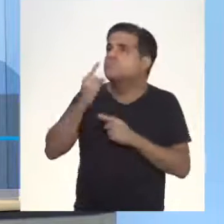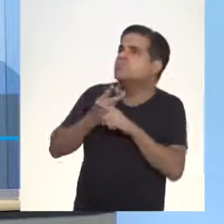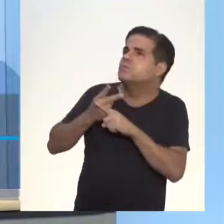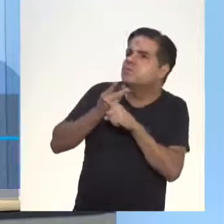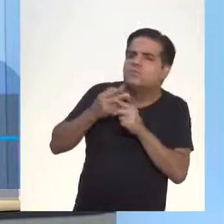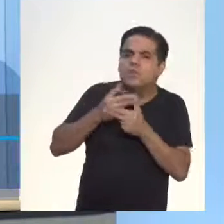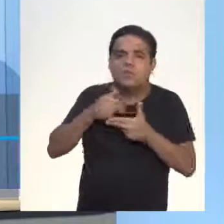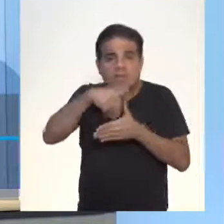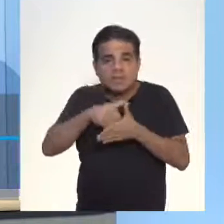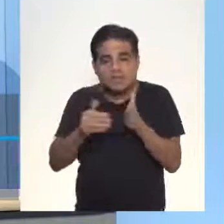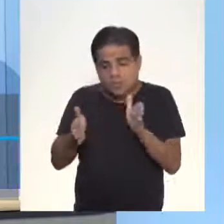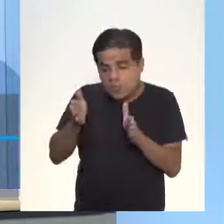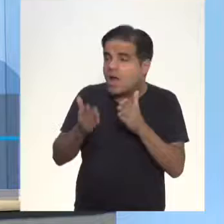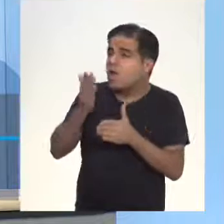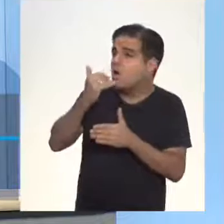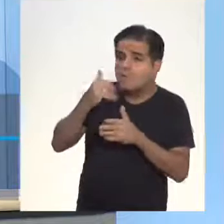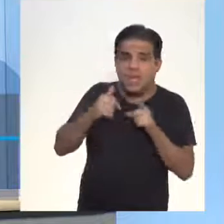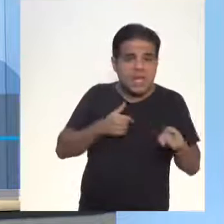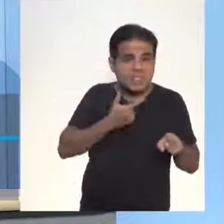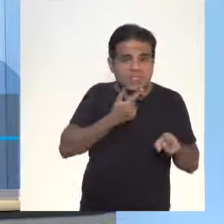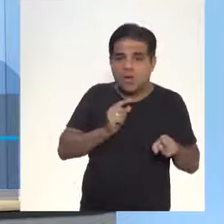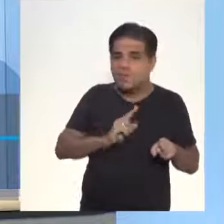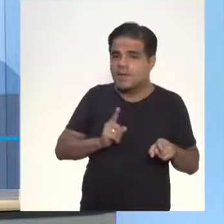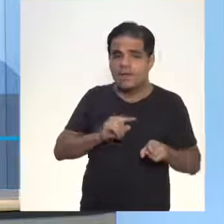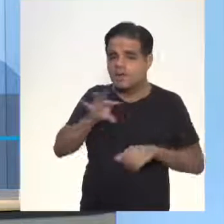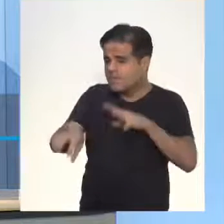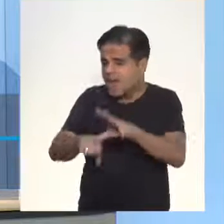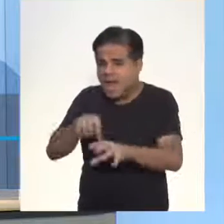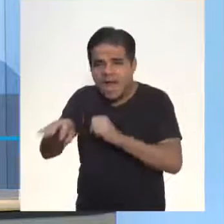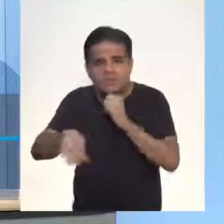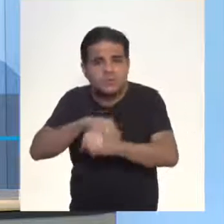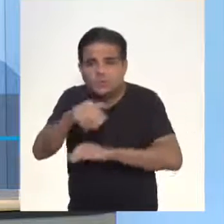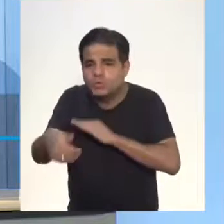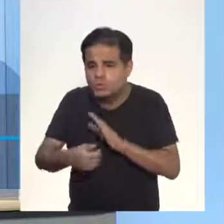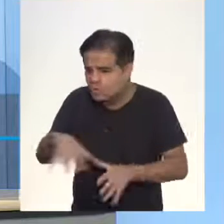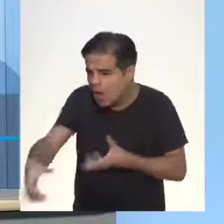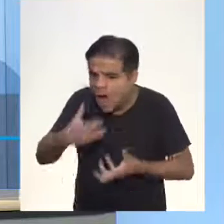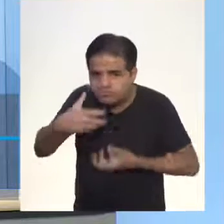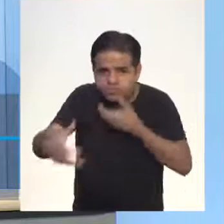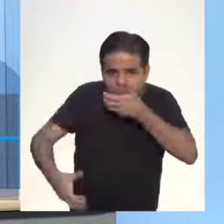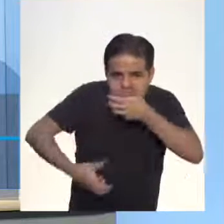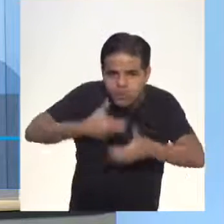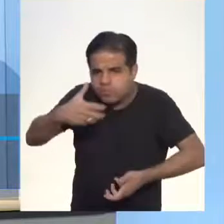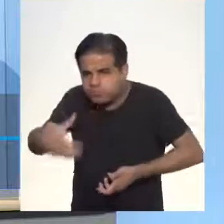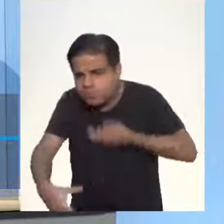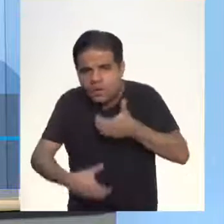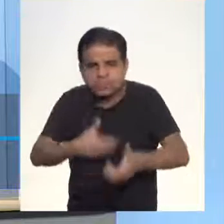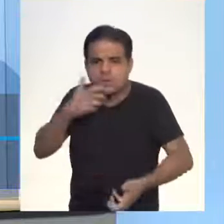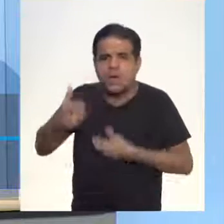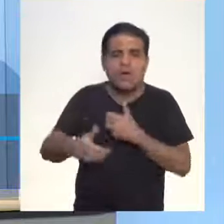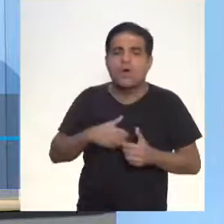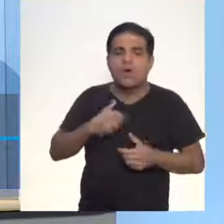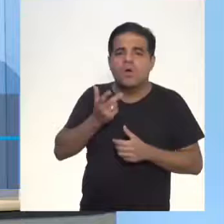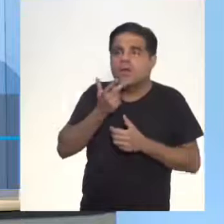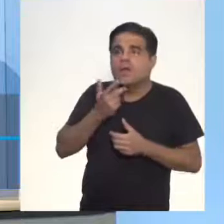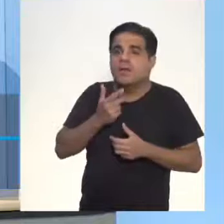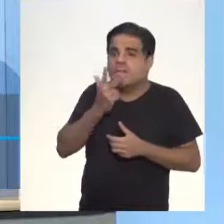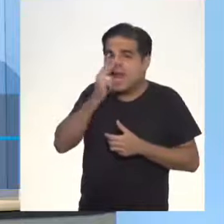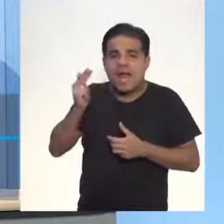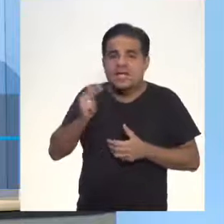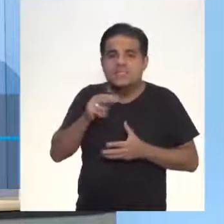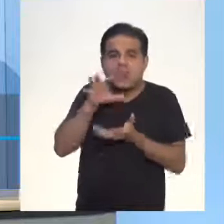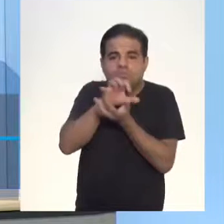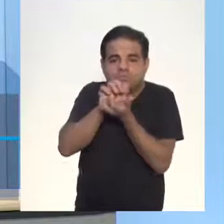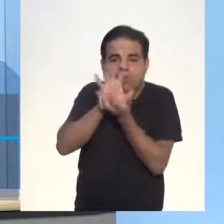que esteja dentro do prazo, e esse homem não. O homem ali pegava tudo e enfiava na boca, e quando fala voracidade, não dá a ideia que ele nem mastigava, então